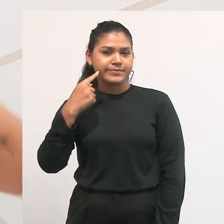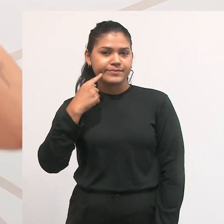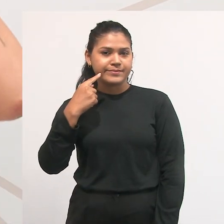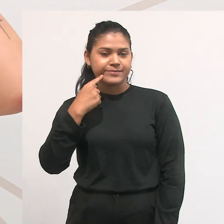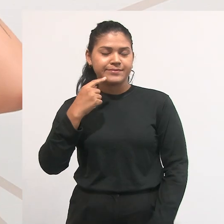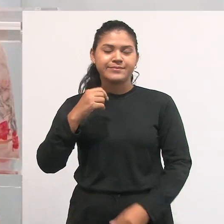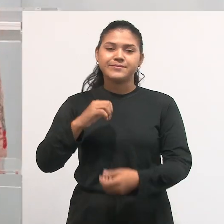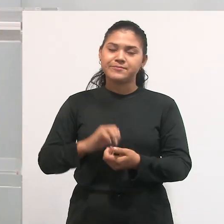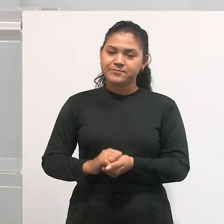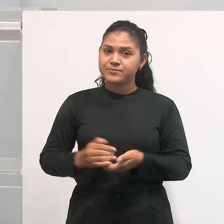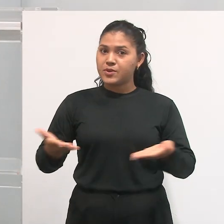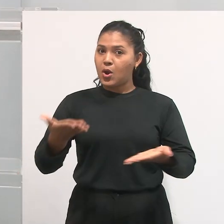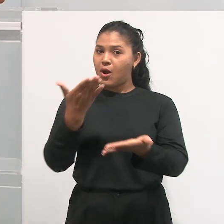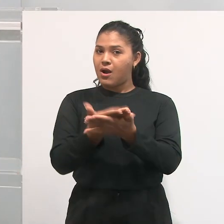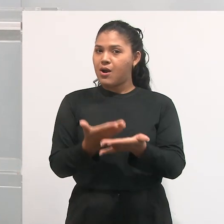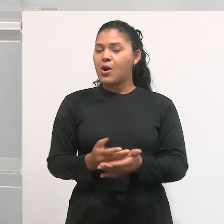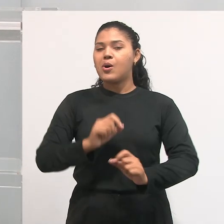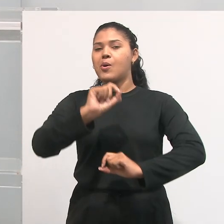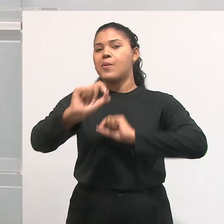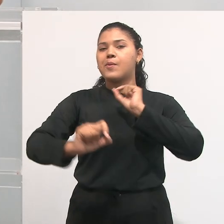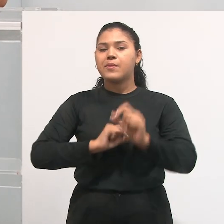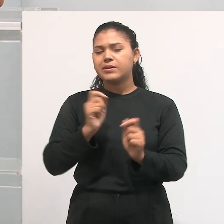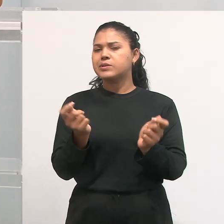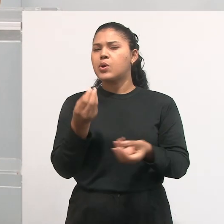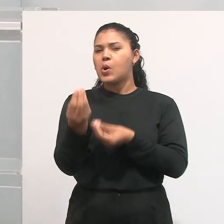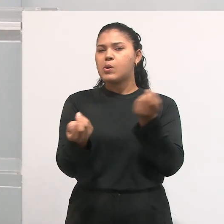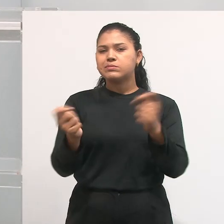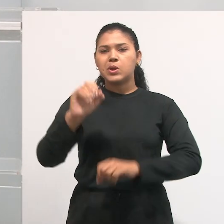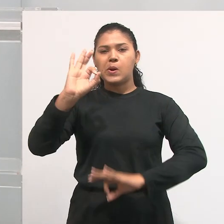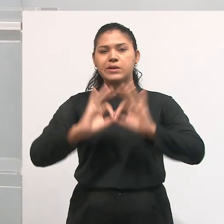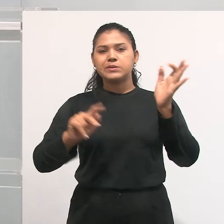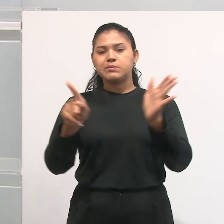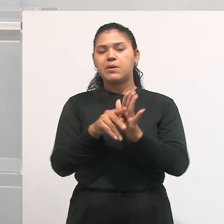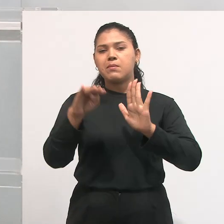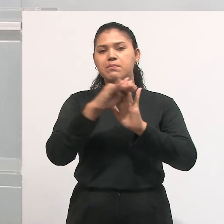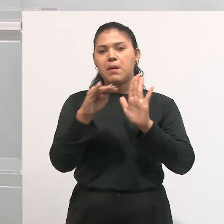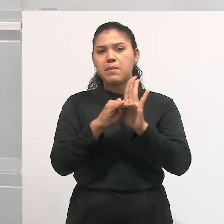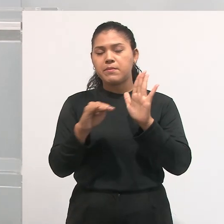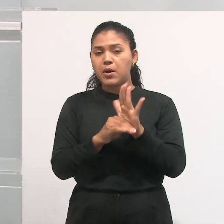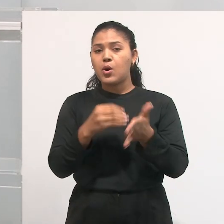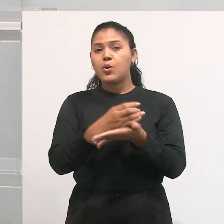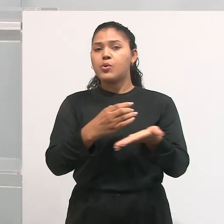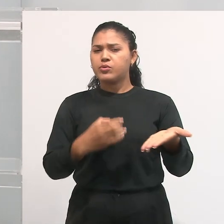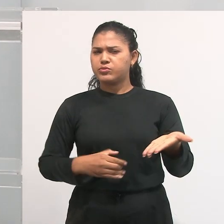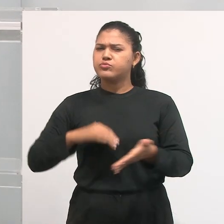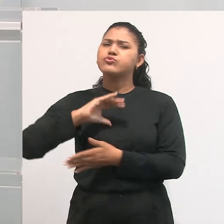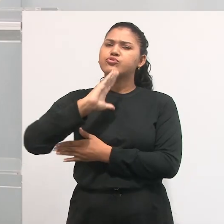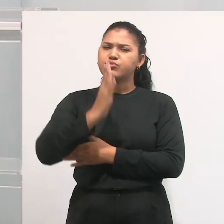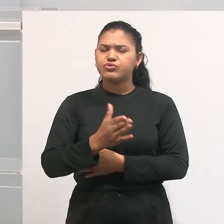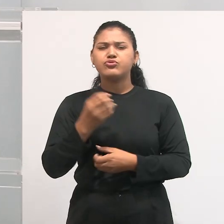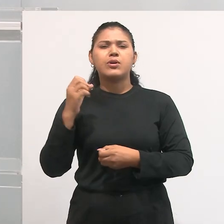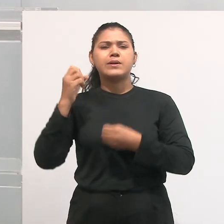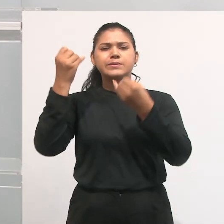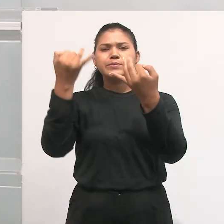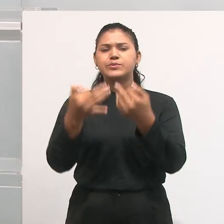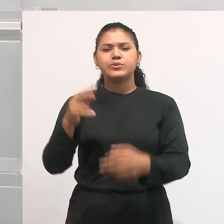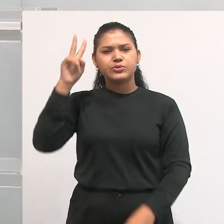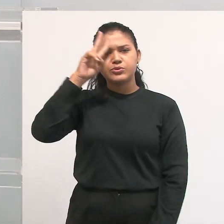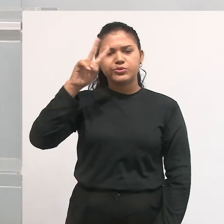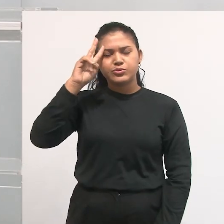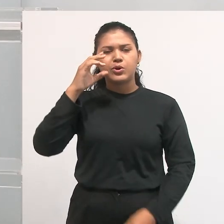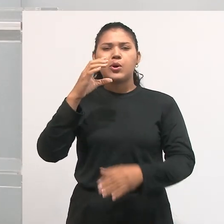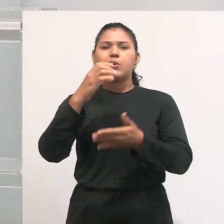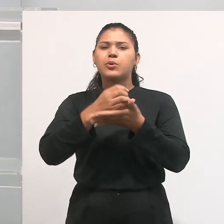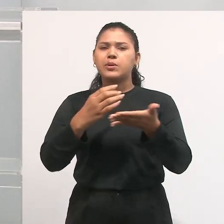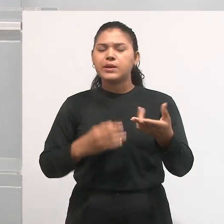Nesse episódio nós vamos falar sobre as formas de organização do currículo. A gente já viu a história do currículo, tipos de